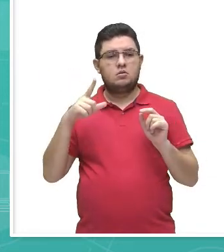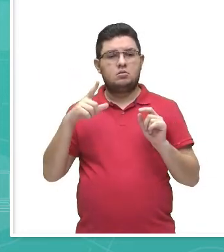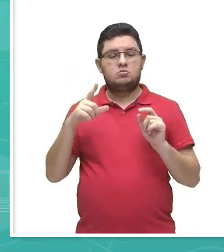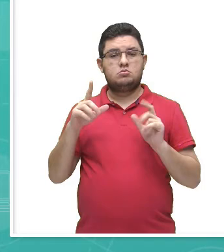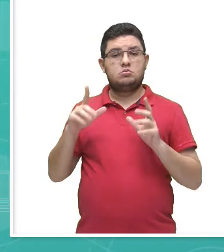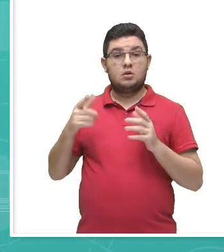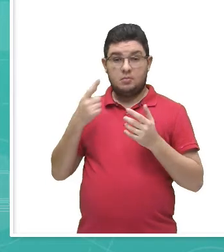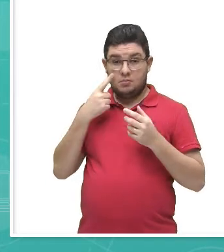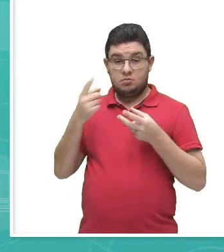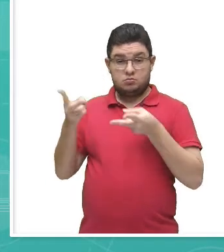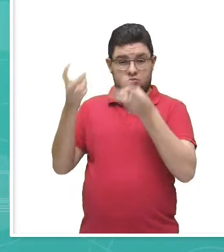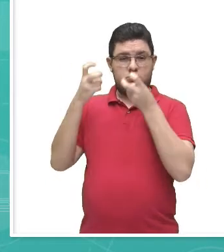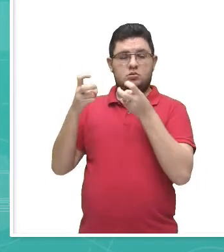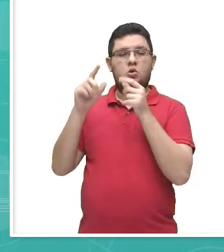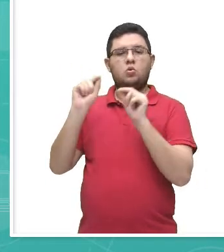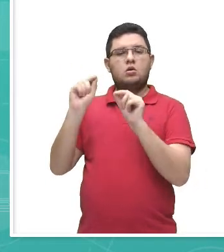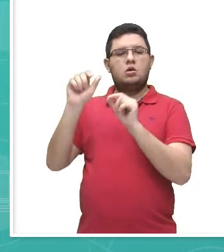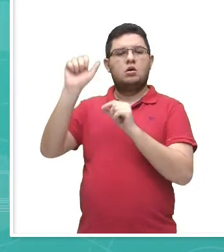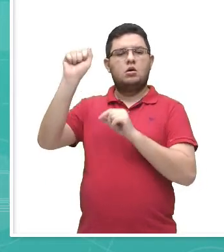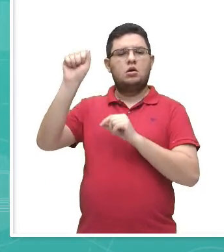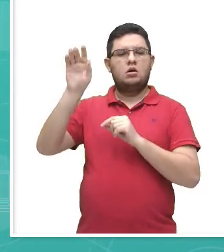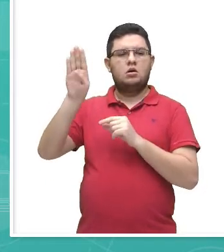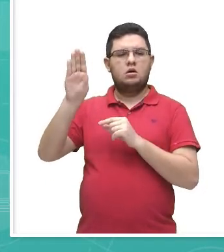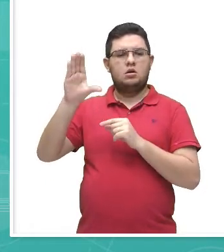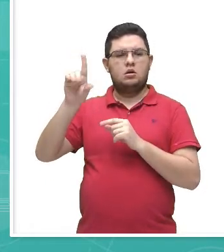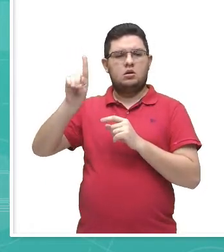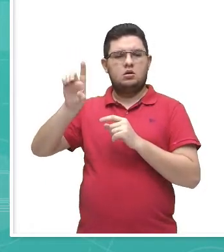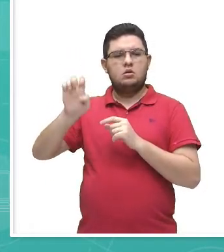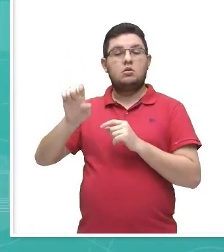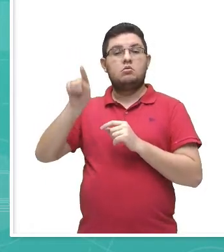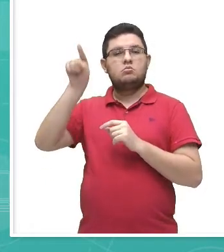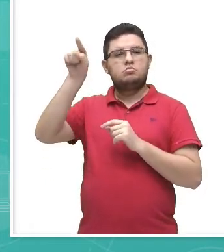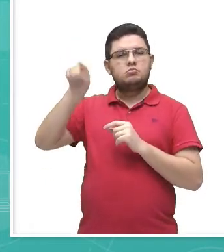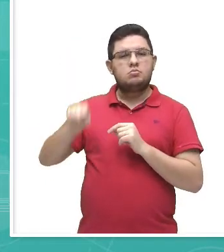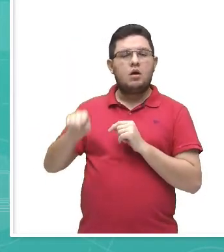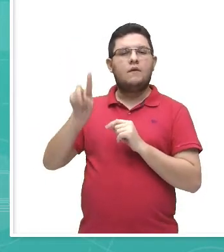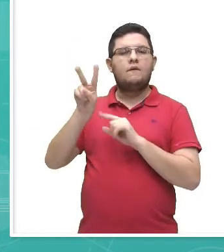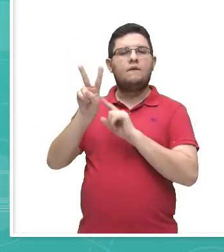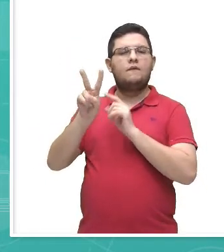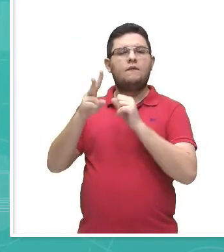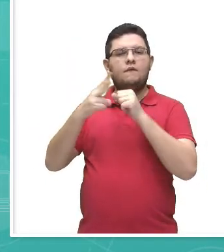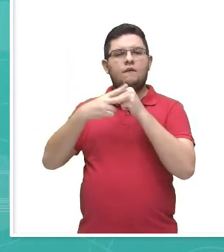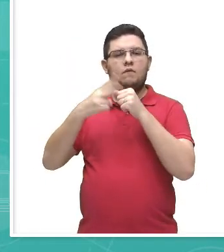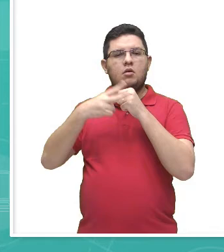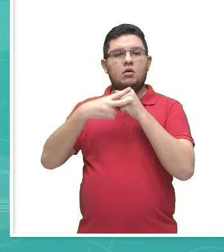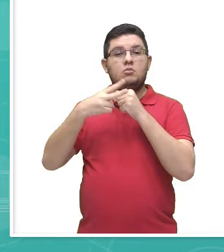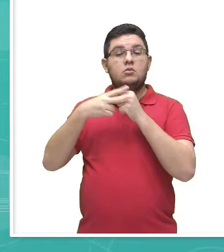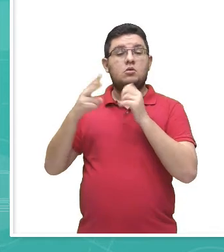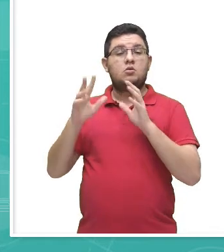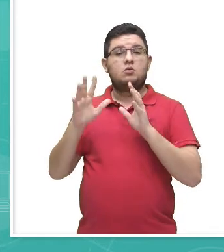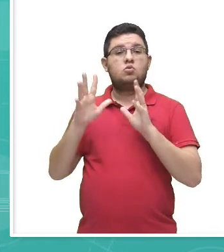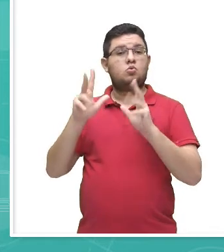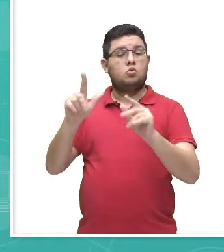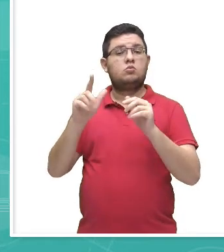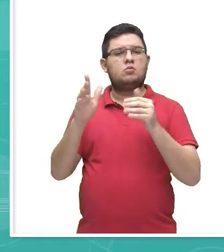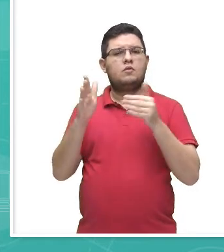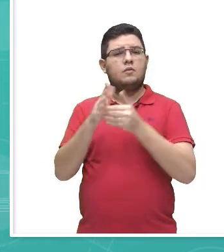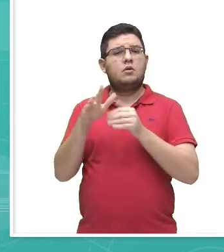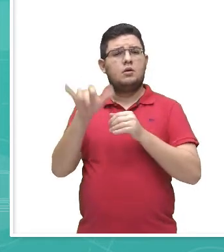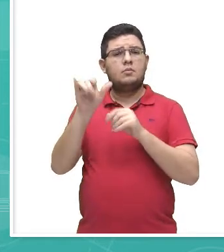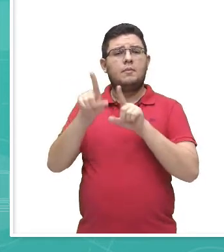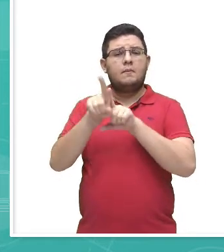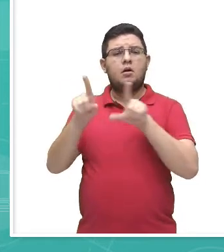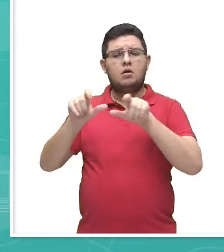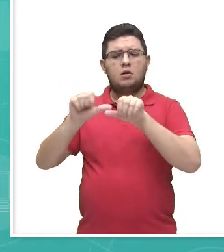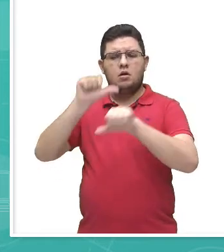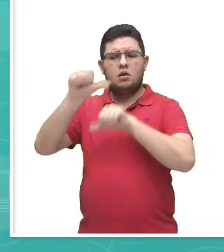terminação em Y, né? Todos eles têm terminação em Y, só que um deles está conjugado erroneamente,